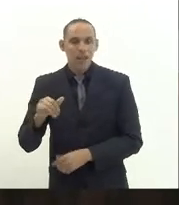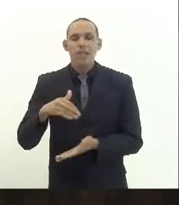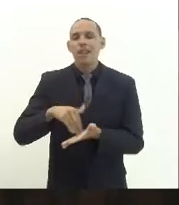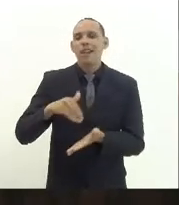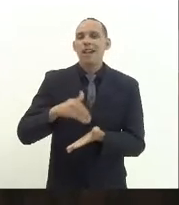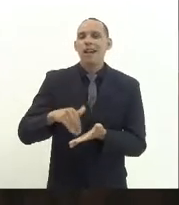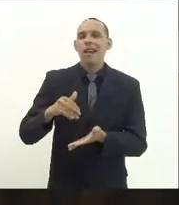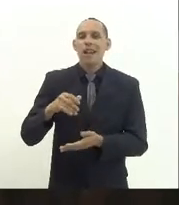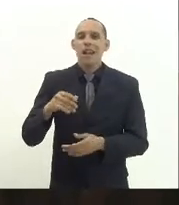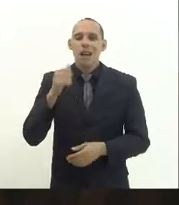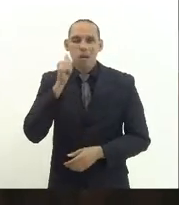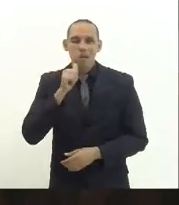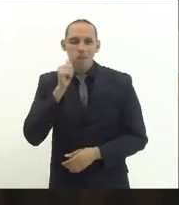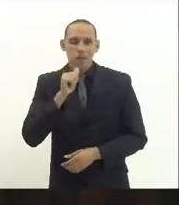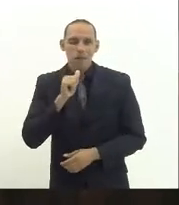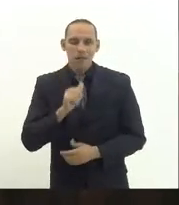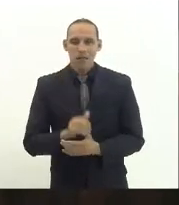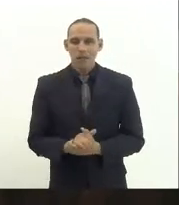promoção da mulher